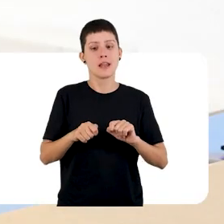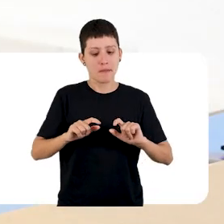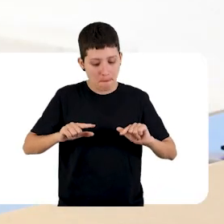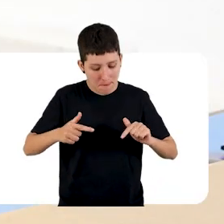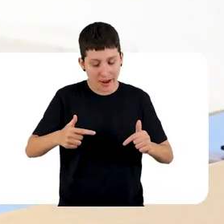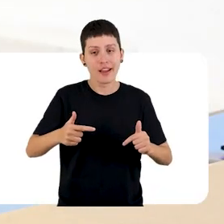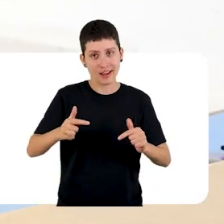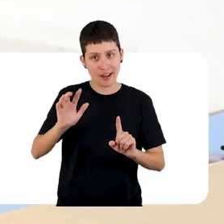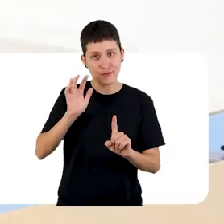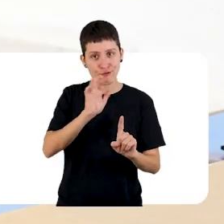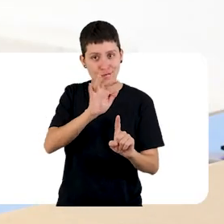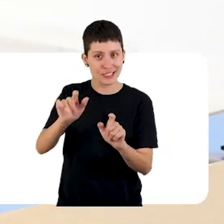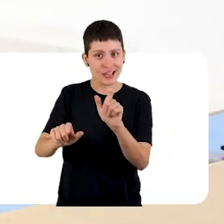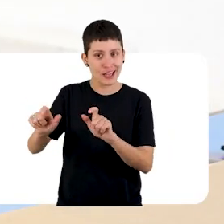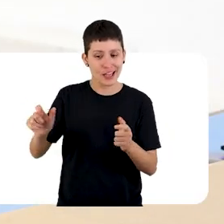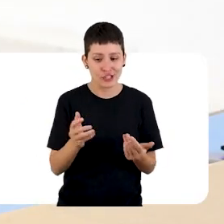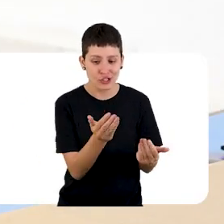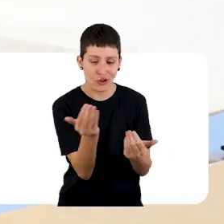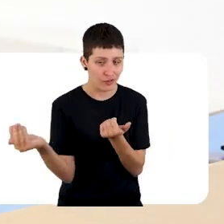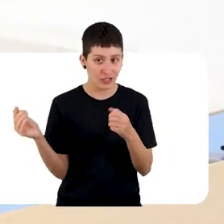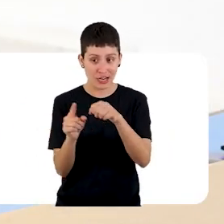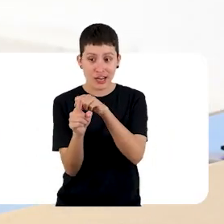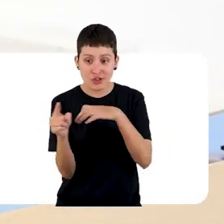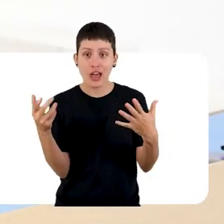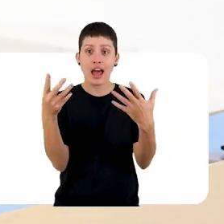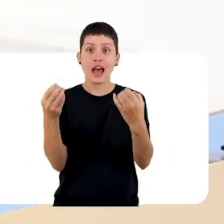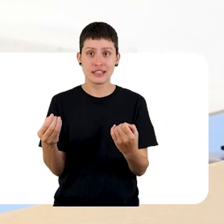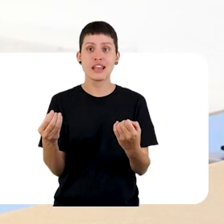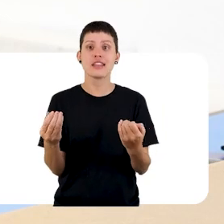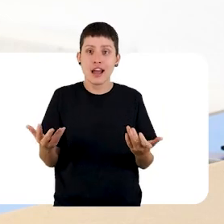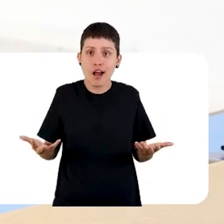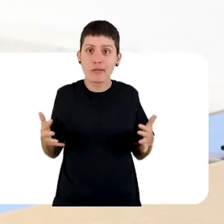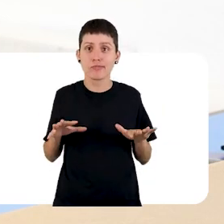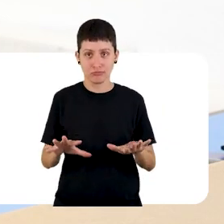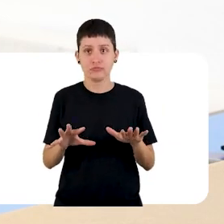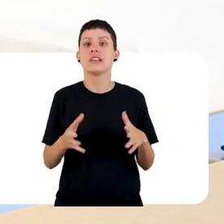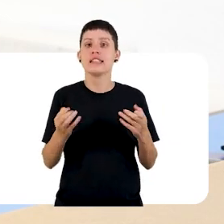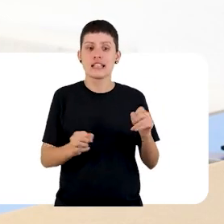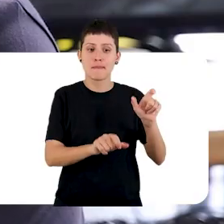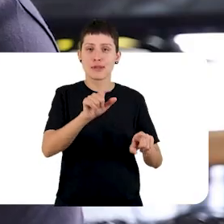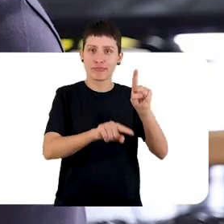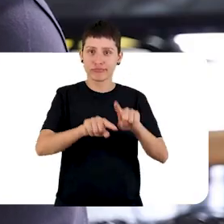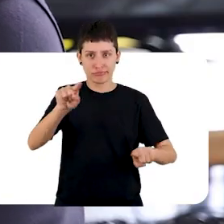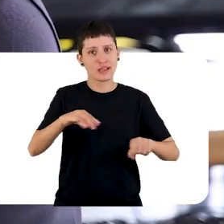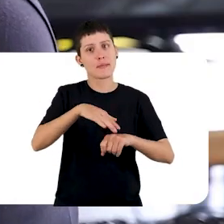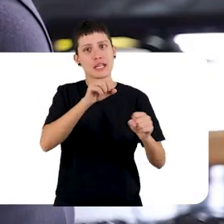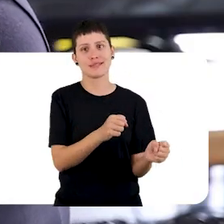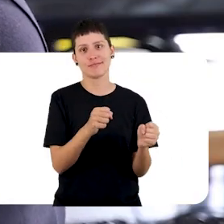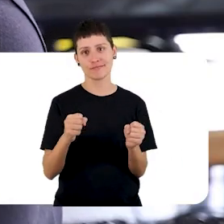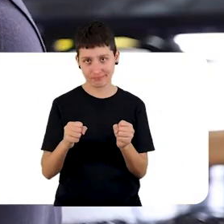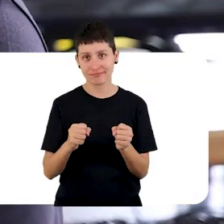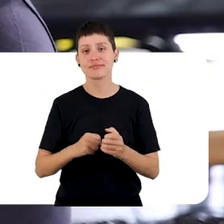E uma sociedade que inclui, né, a pessoas, ela é muito mais poderosa.